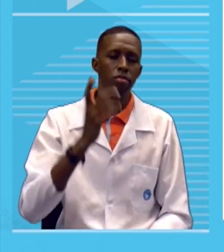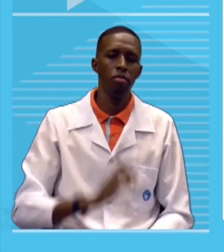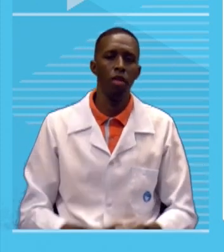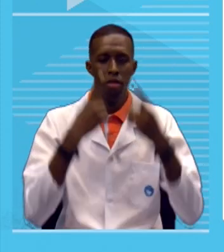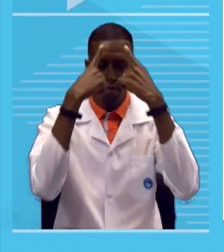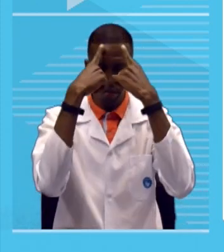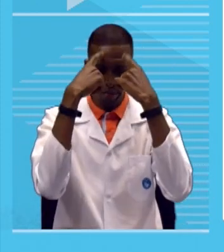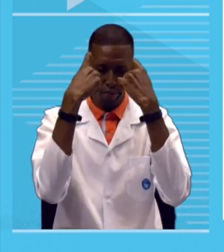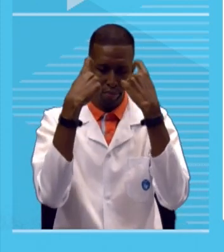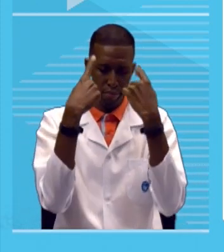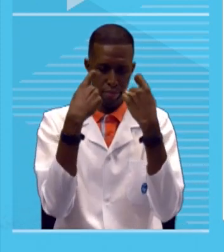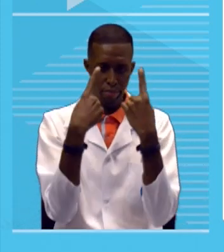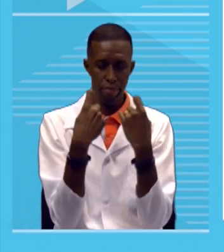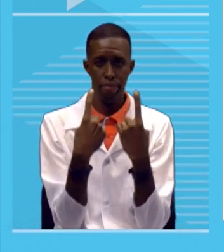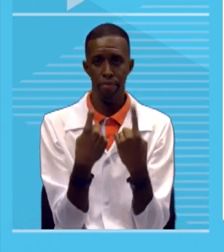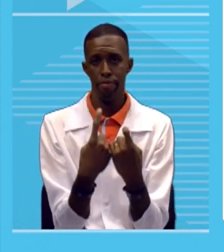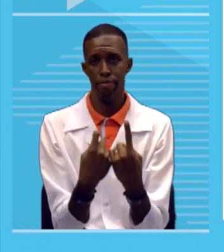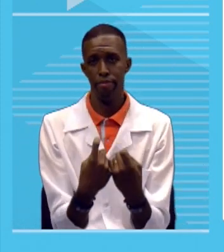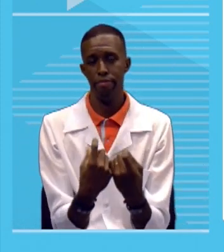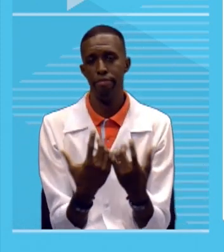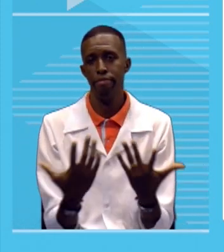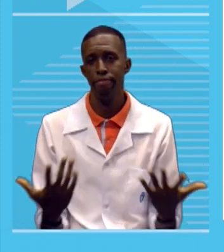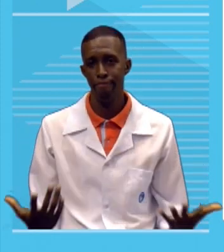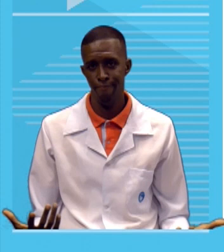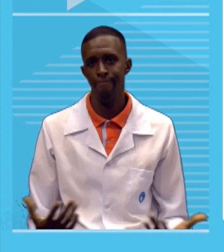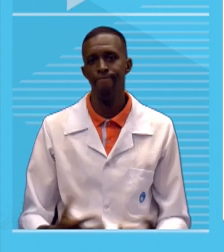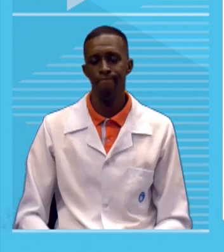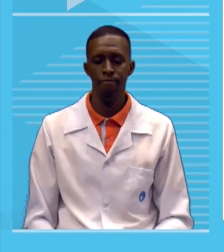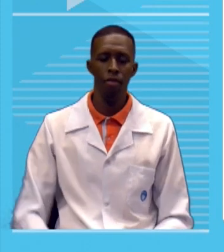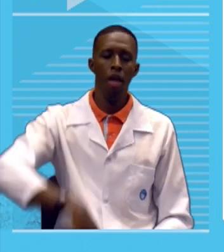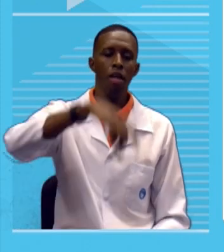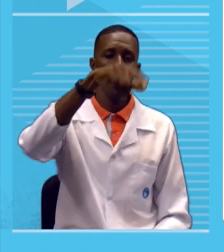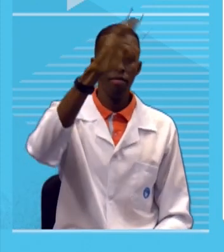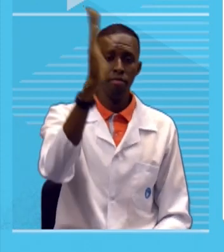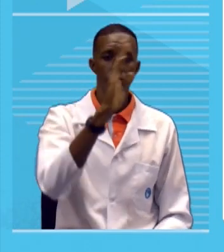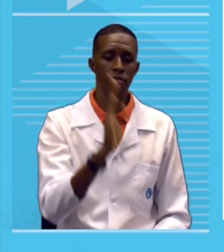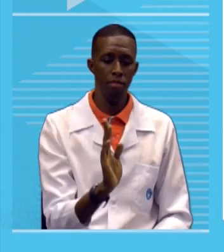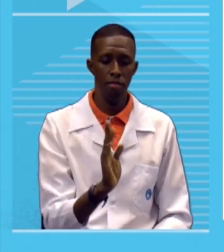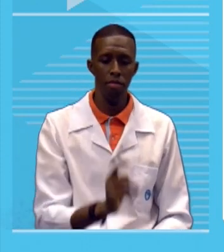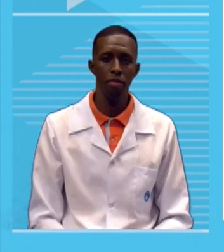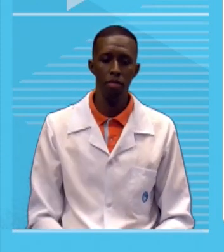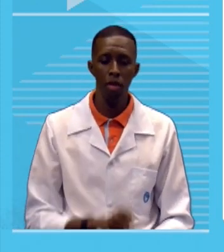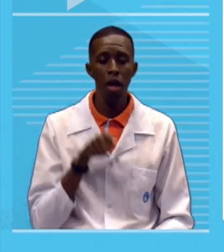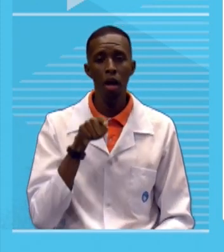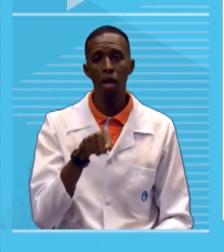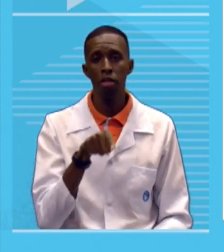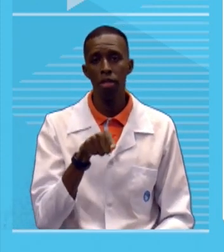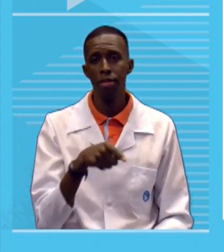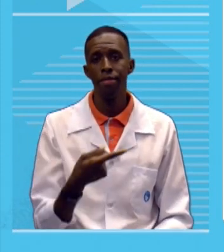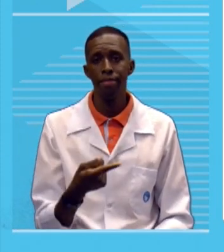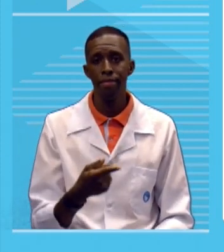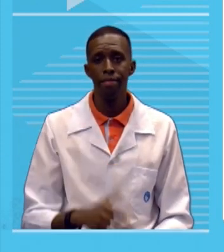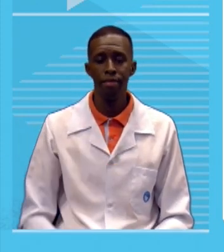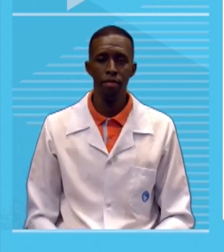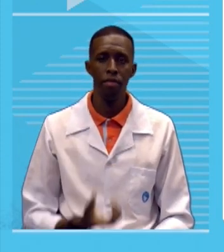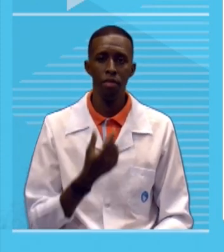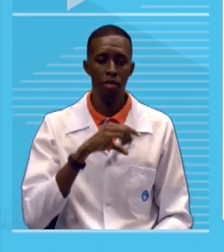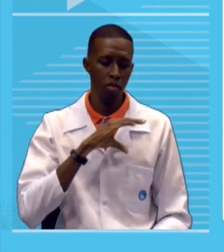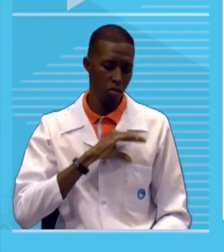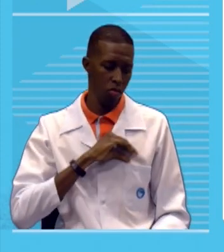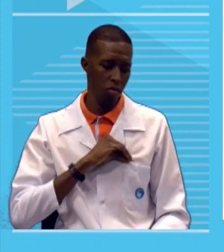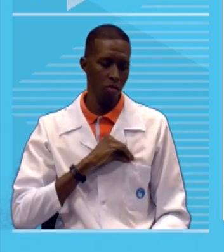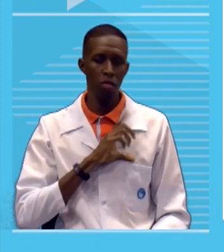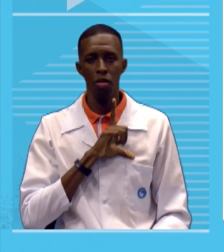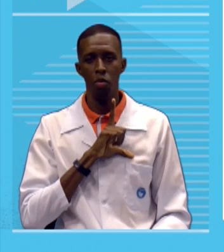de classe, em que o Brasil é um dos países que apresenta uma das distribuições de renda mais desiguais. De acordo